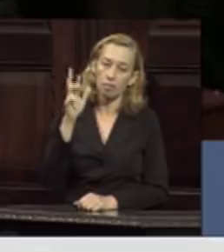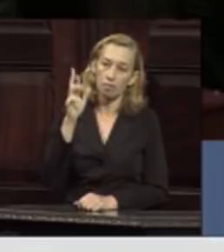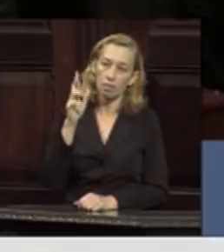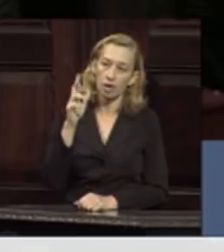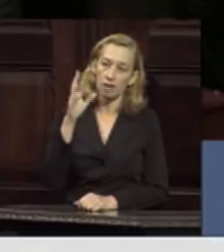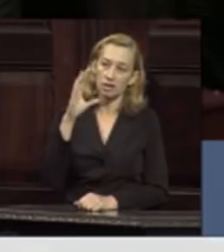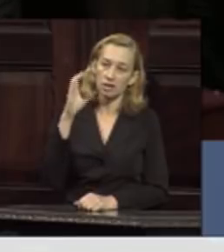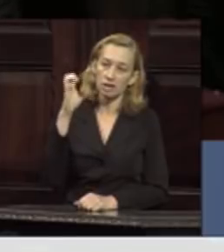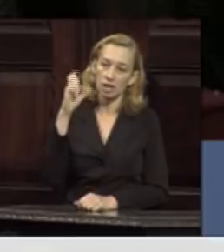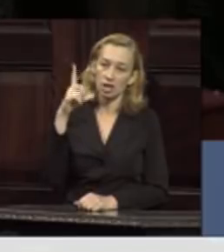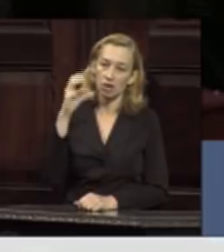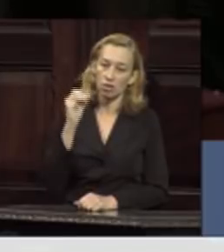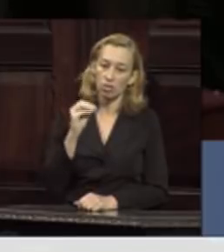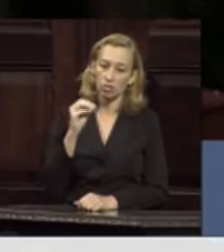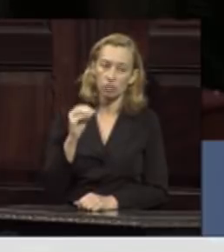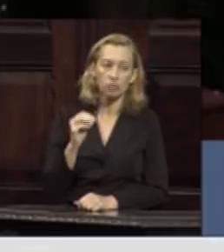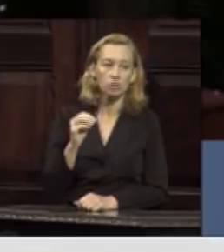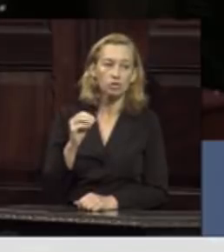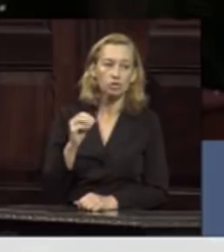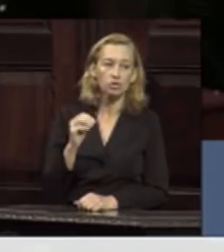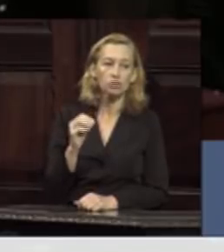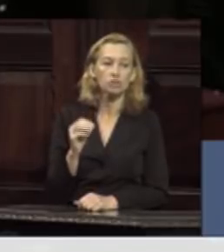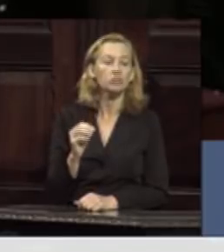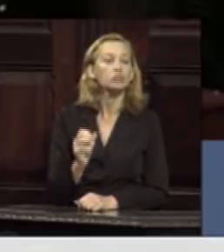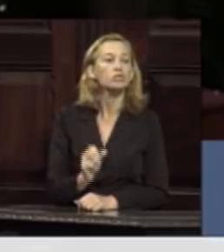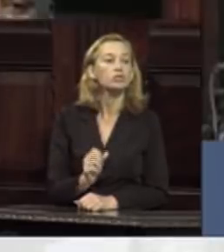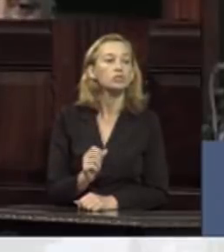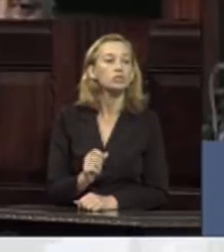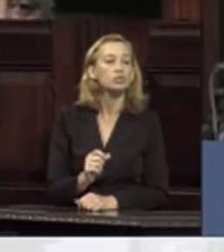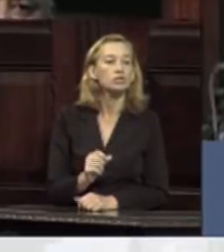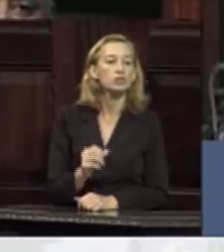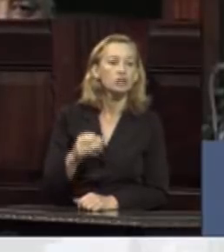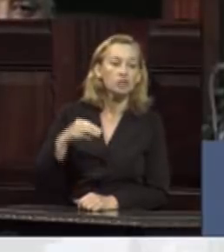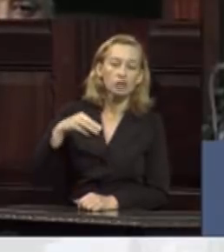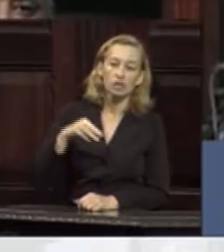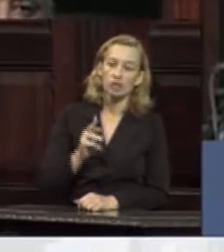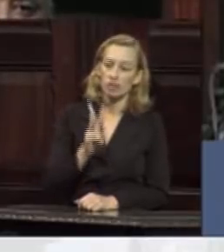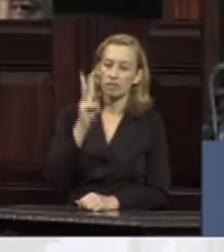não. É Geraldo Moreira. Wagner Montes.